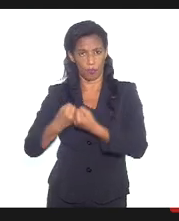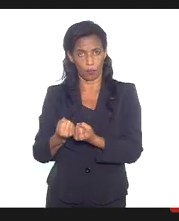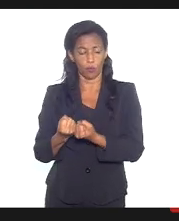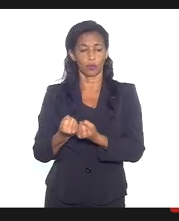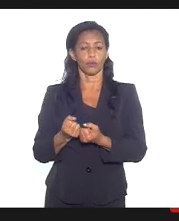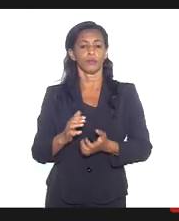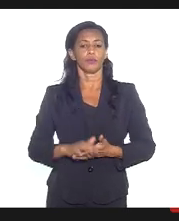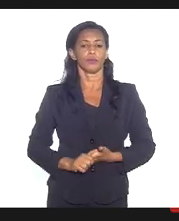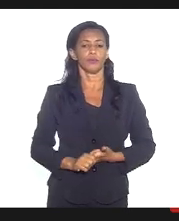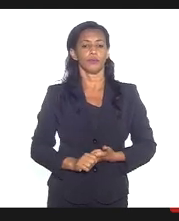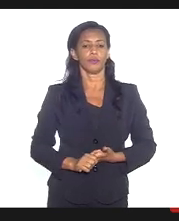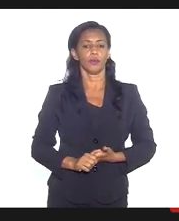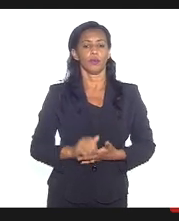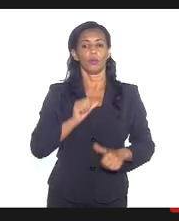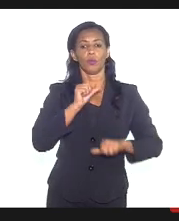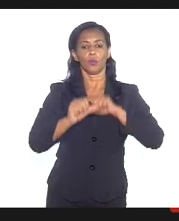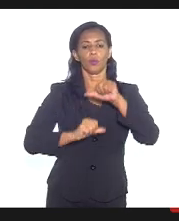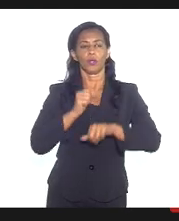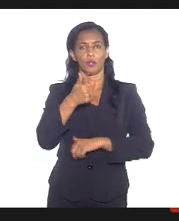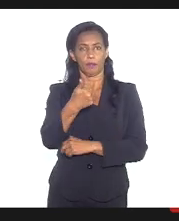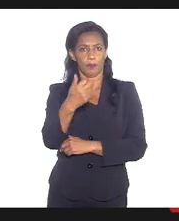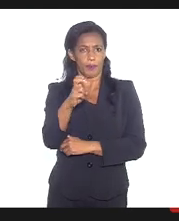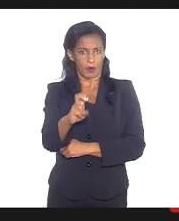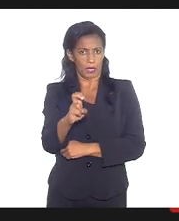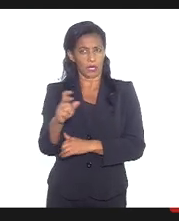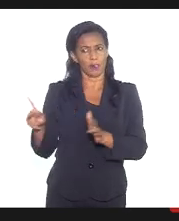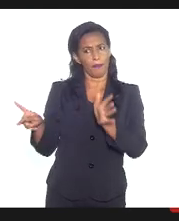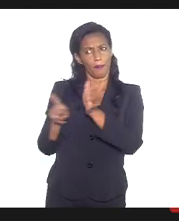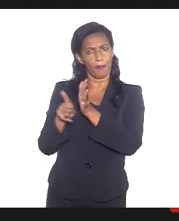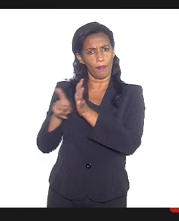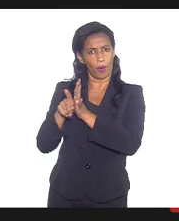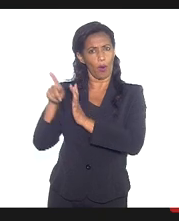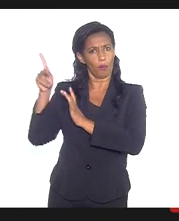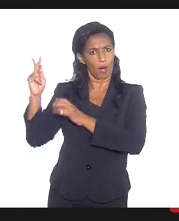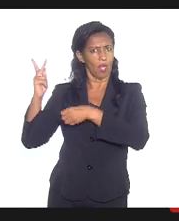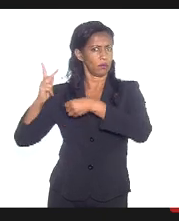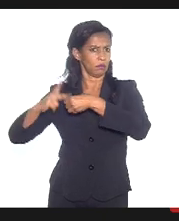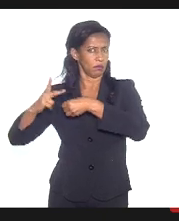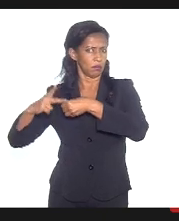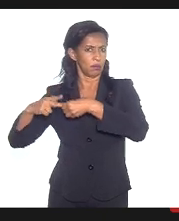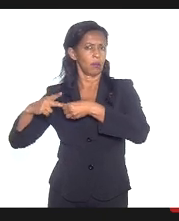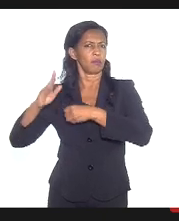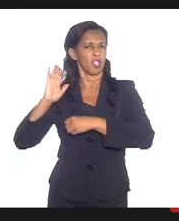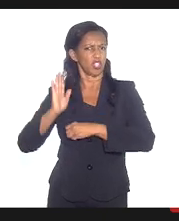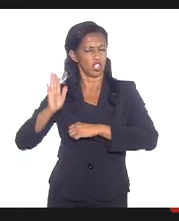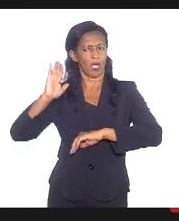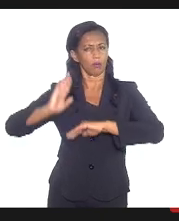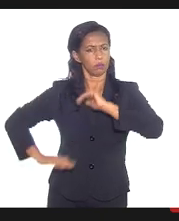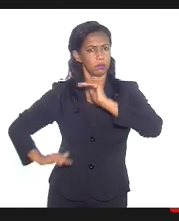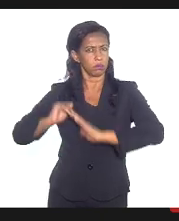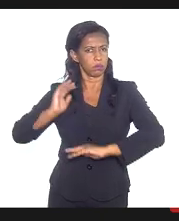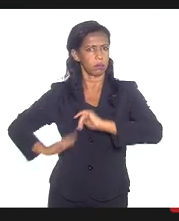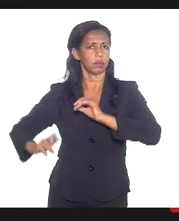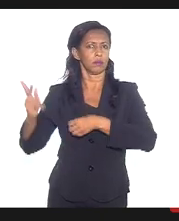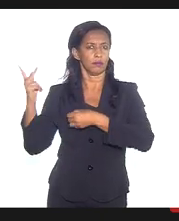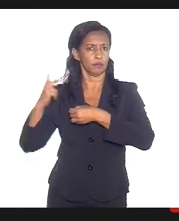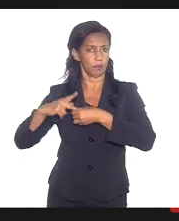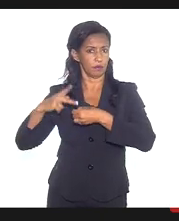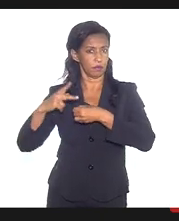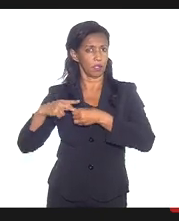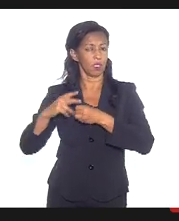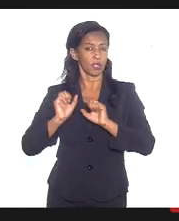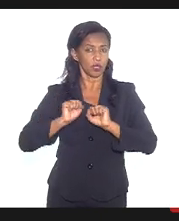né? Vindos da própria AF4, que é de petróleo, ou seja, pessoas já capacitadas na área de petróleo, tá? E